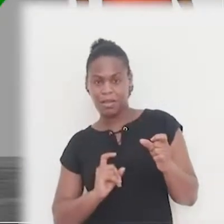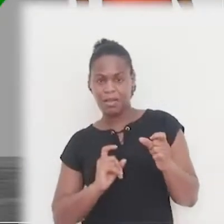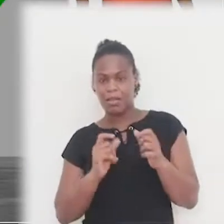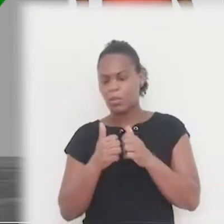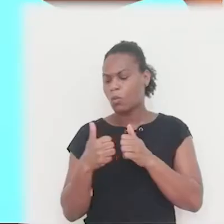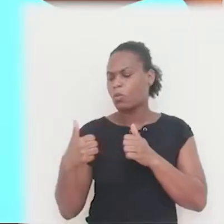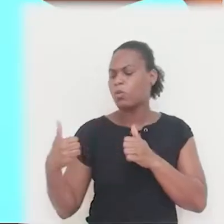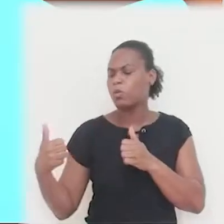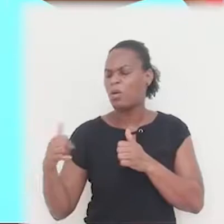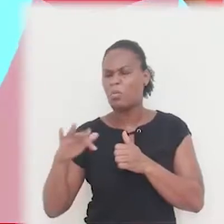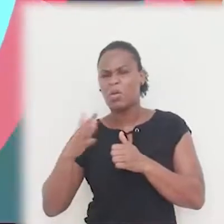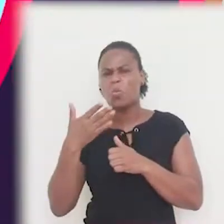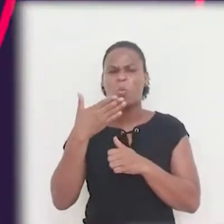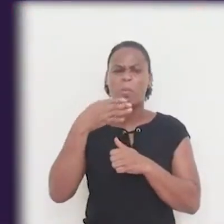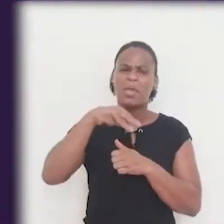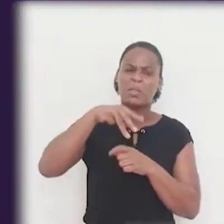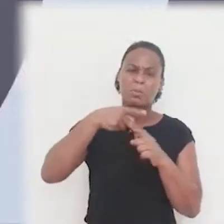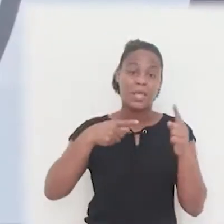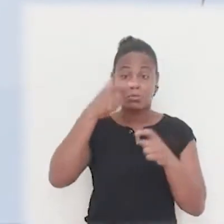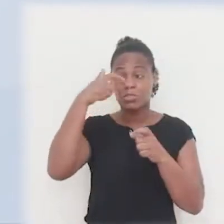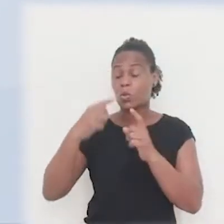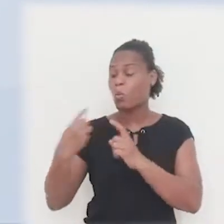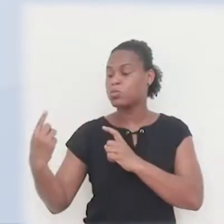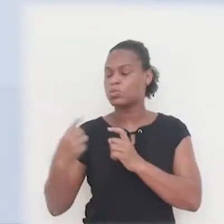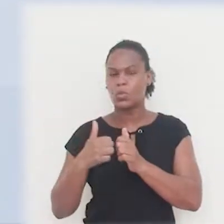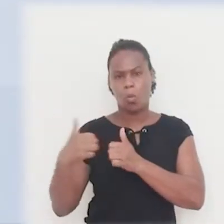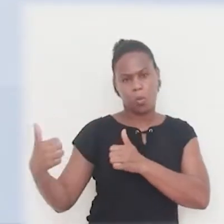distância de pelo menos um metro e meio as pessoas